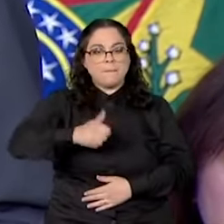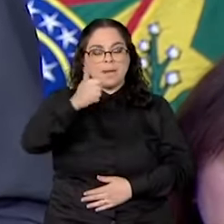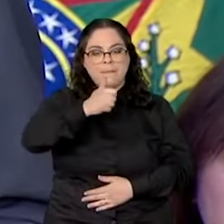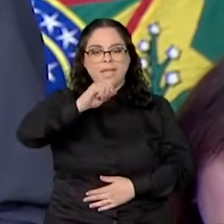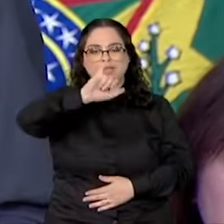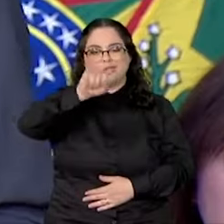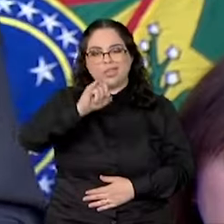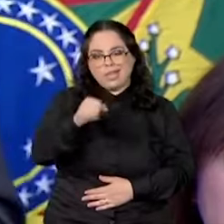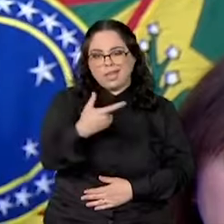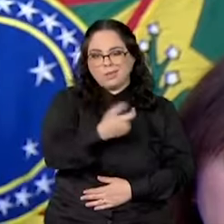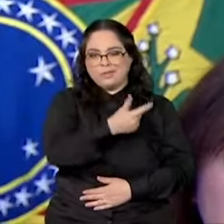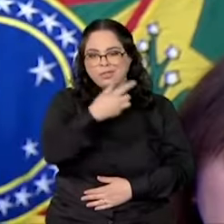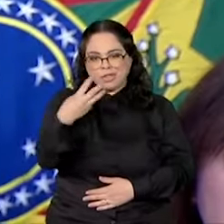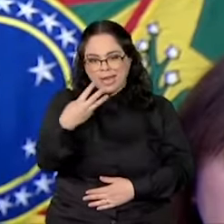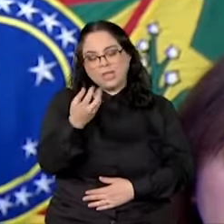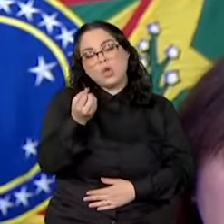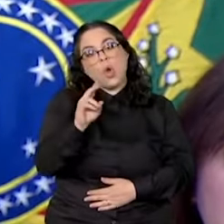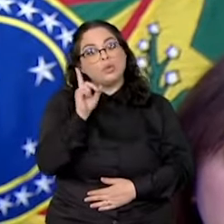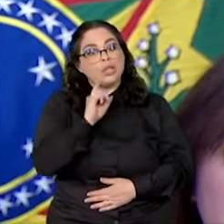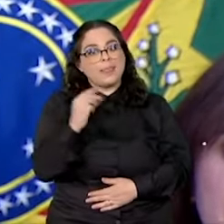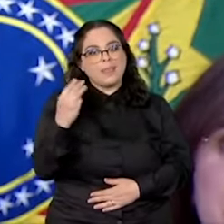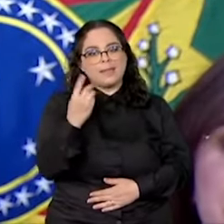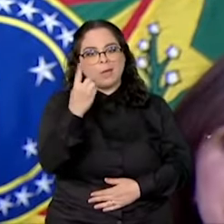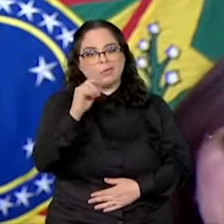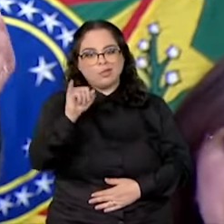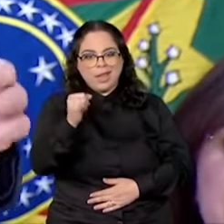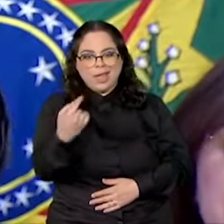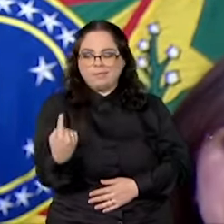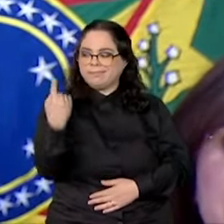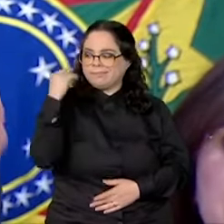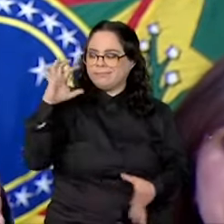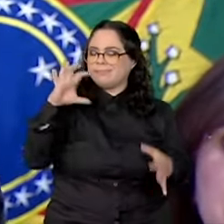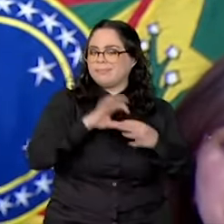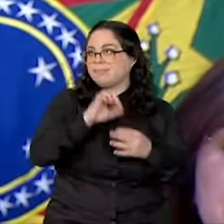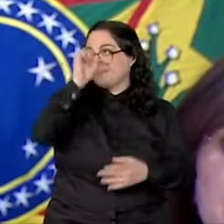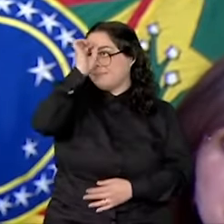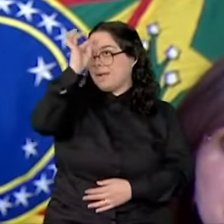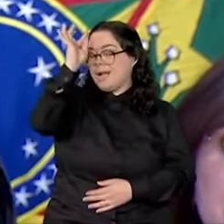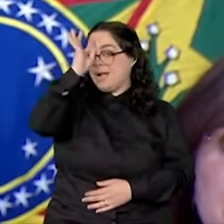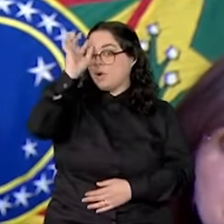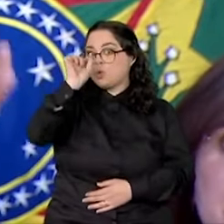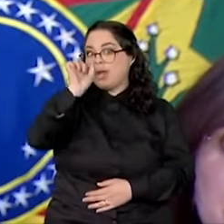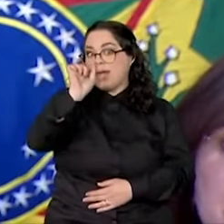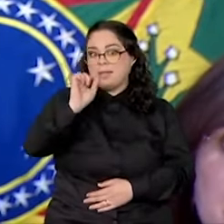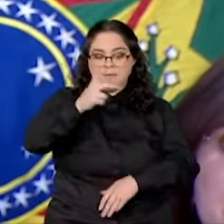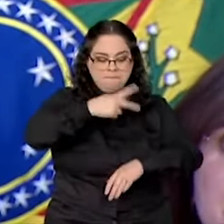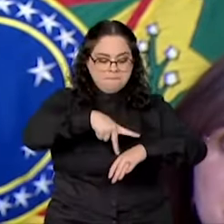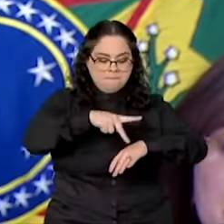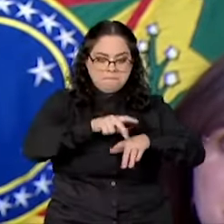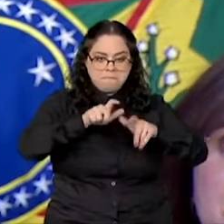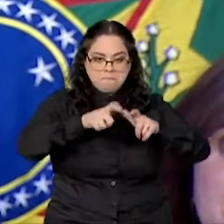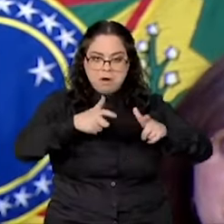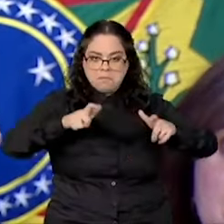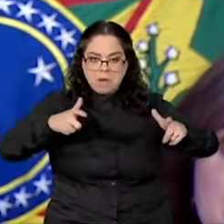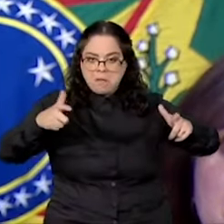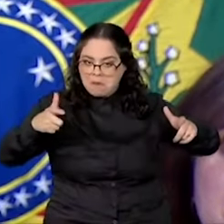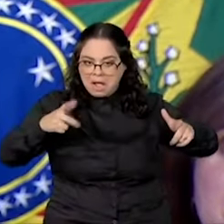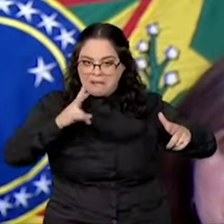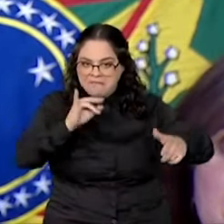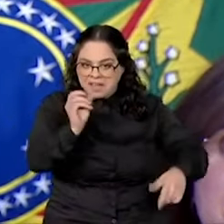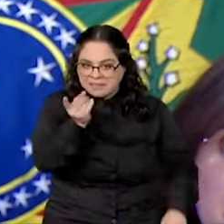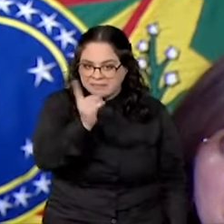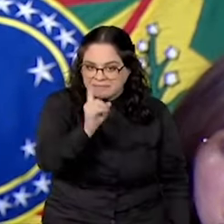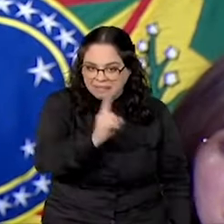de 2023 ou dia 31 de janeiro, vocês tinham a ideia de que o país não ia crescer, de que o país